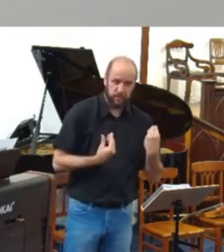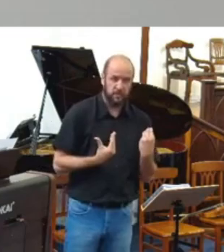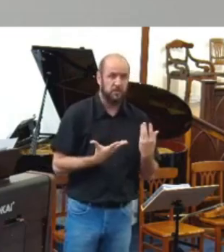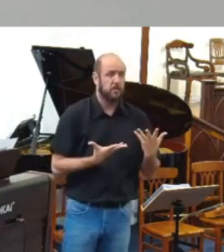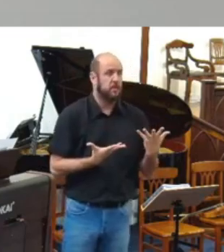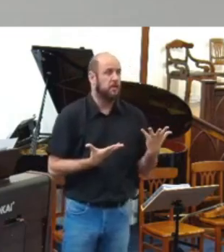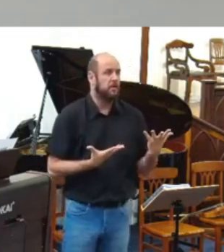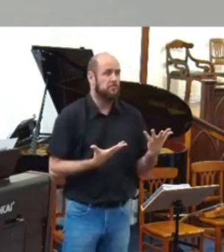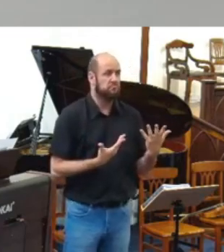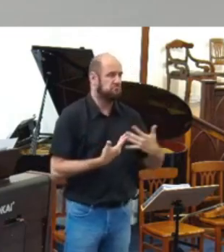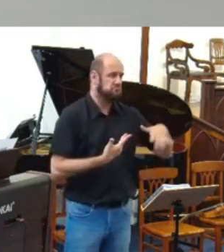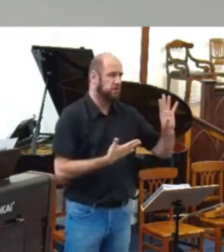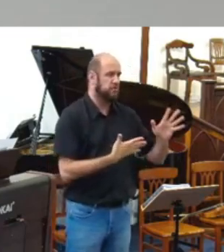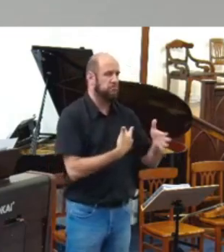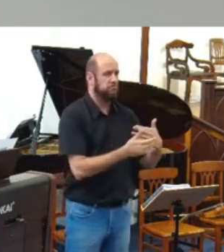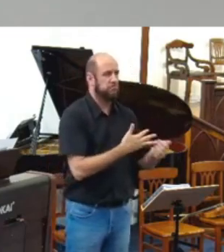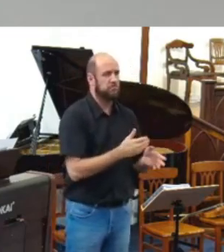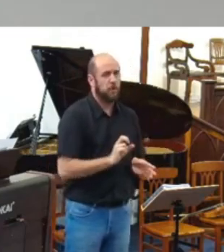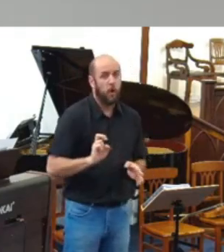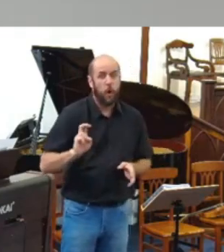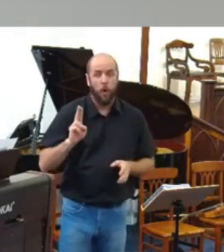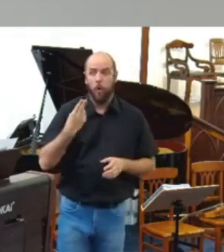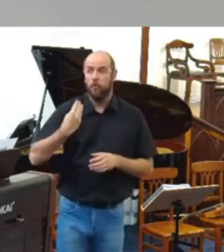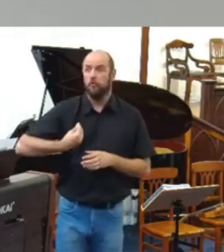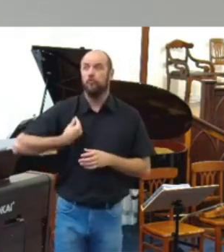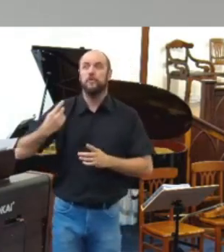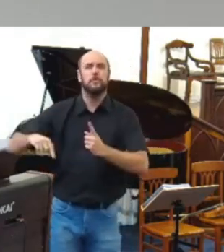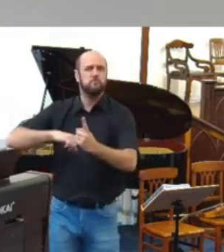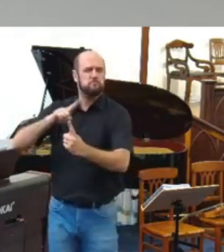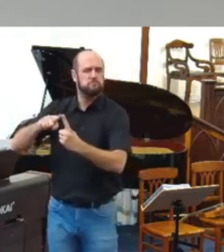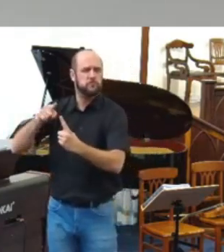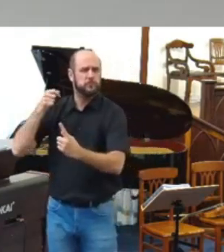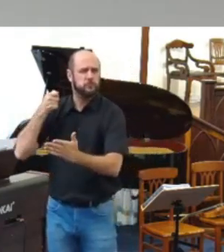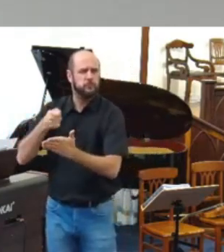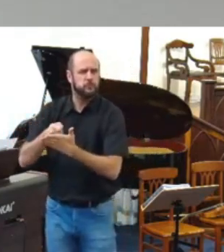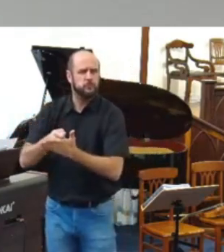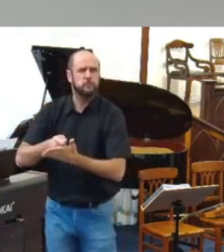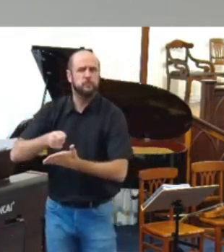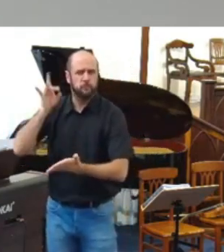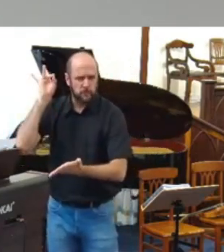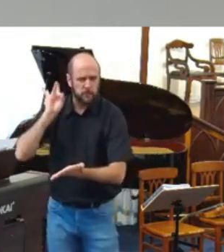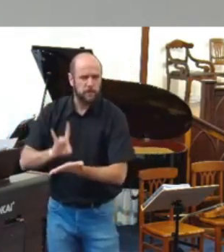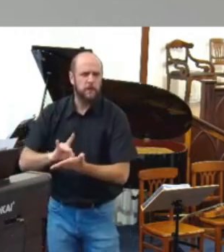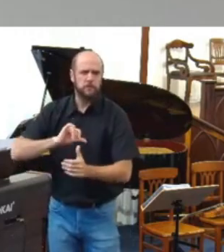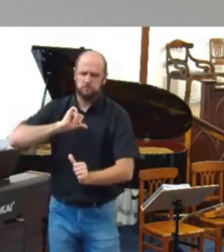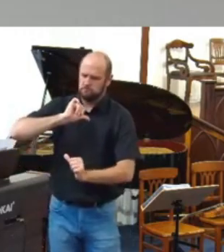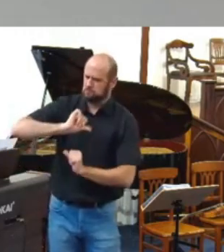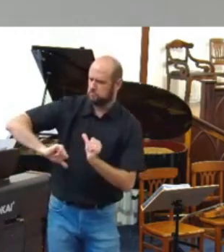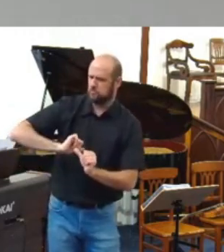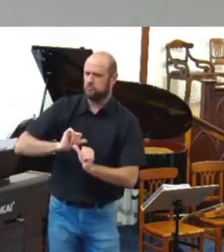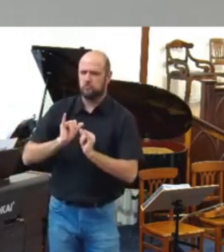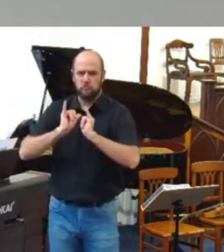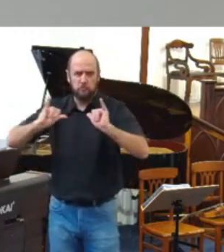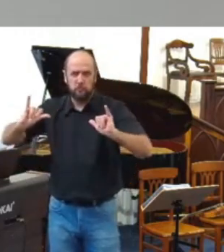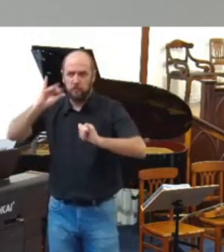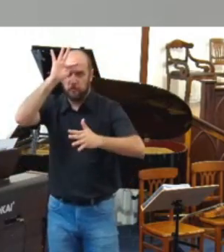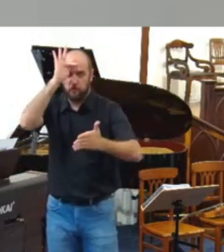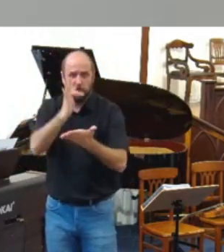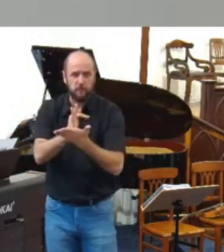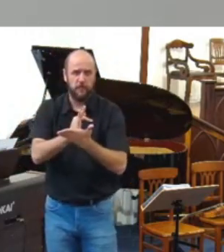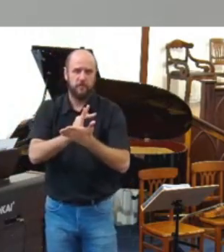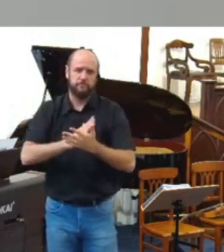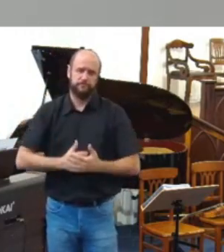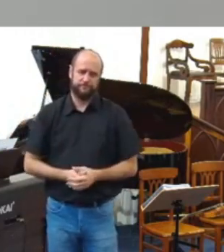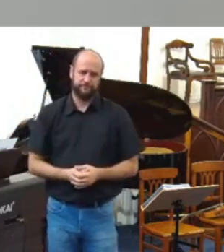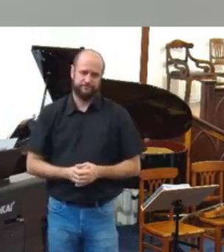obrigados mesmo, comissionados mesmo, como um propósito de vida mesmo, de transbordar a fé que a gente